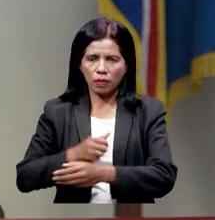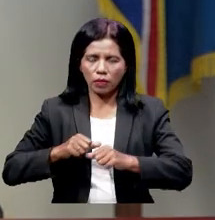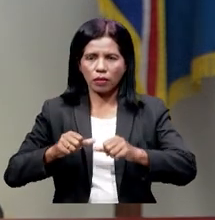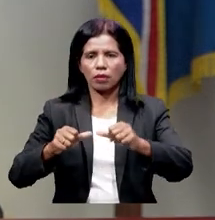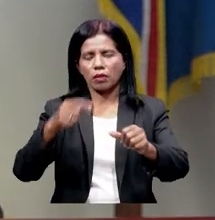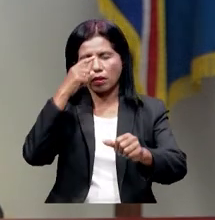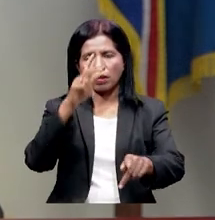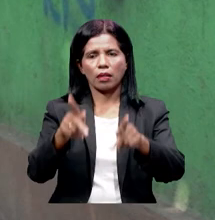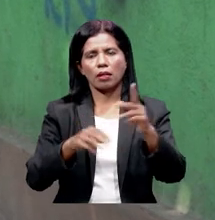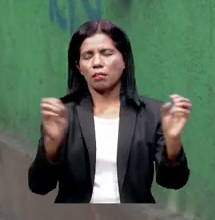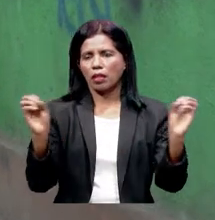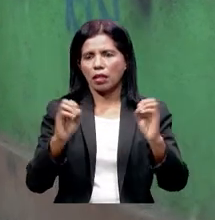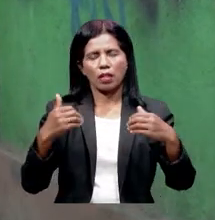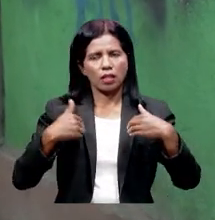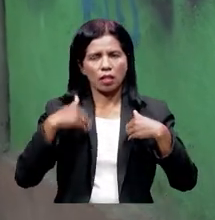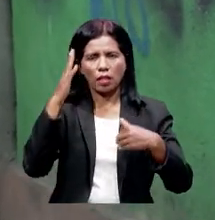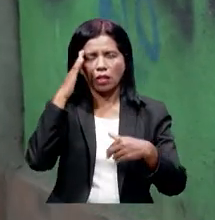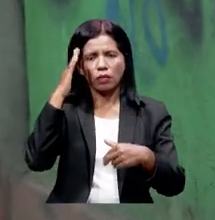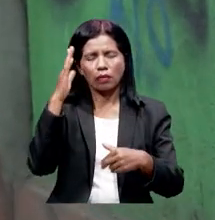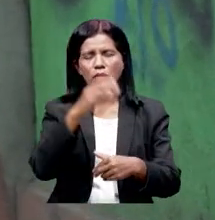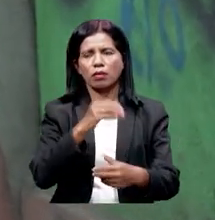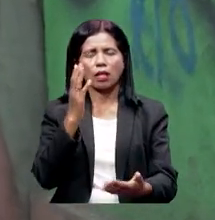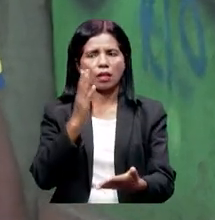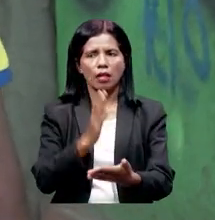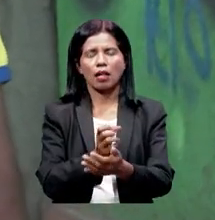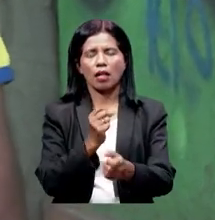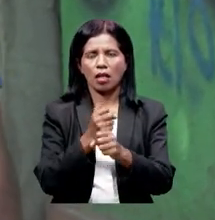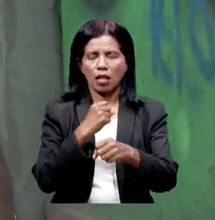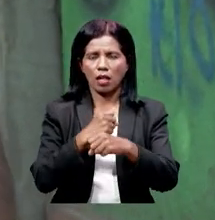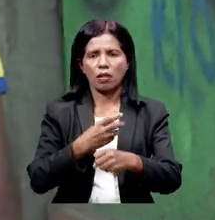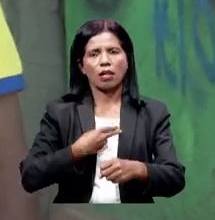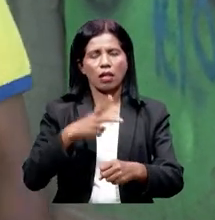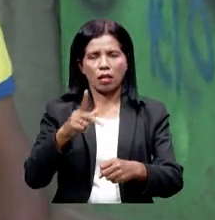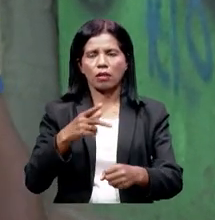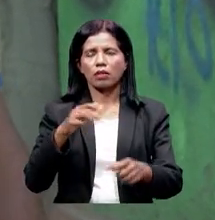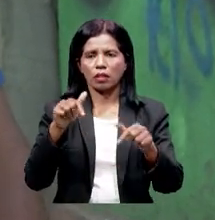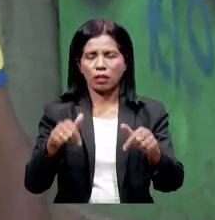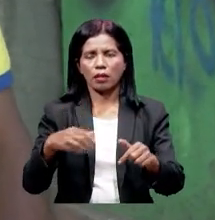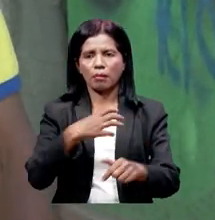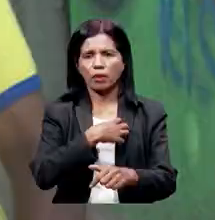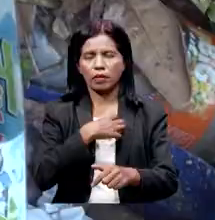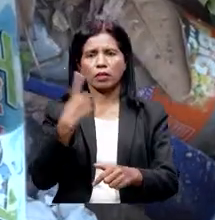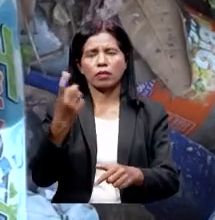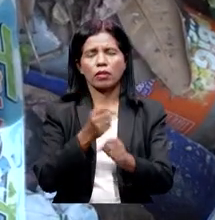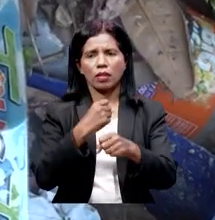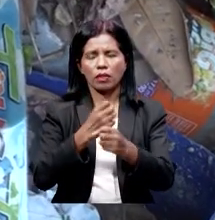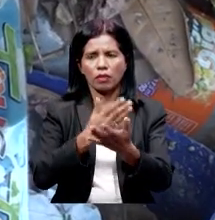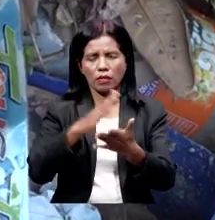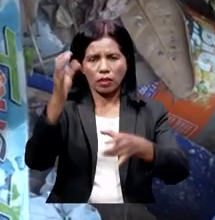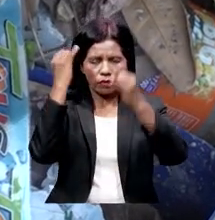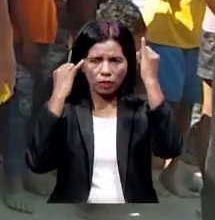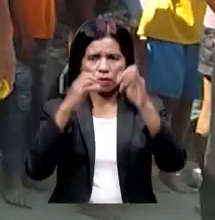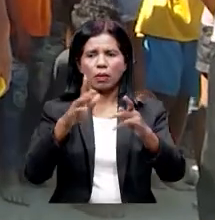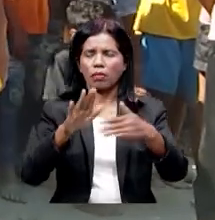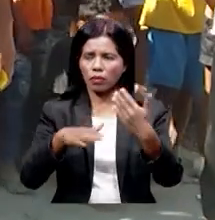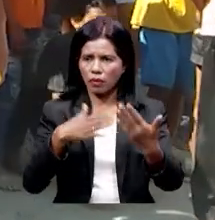a sociedade lá e a consciência, onde comete e acto sirané. Também é penitente na fata em halo socialização da comunidade